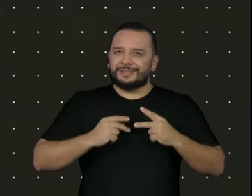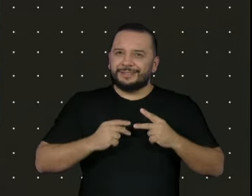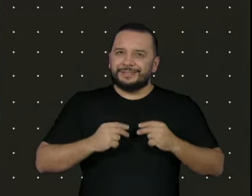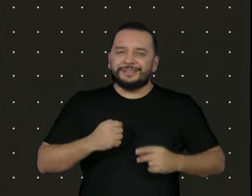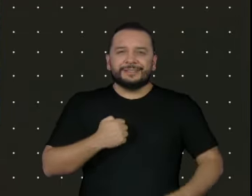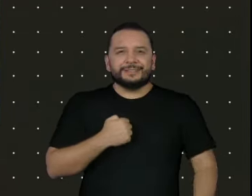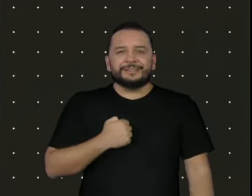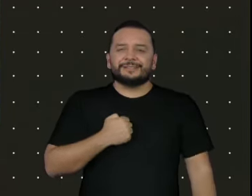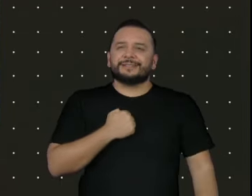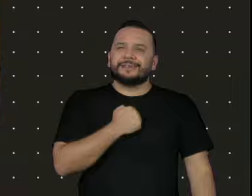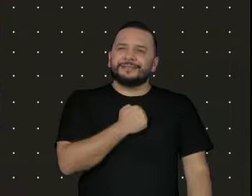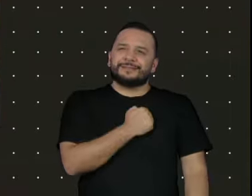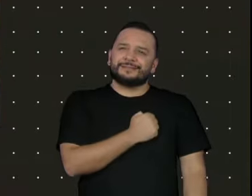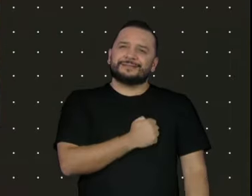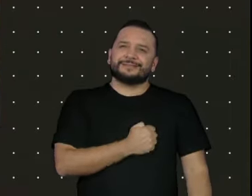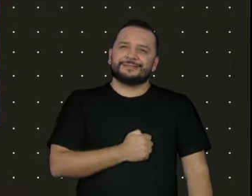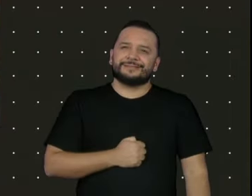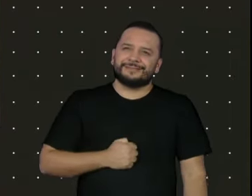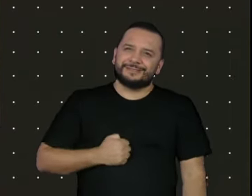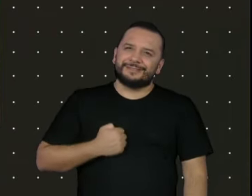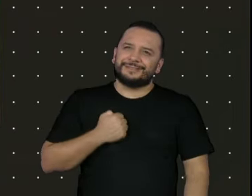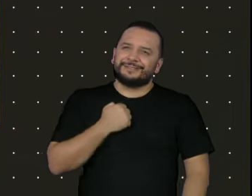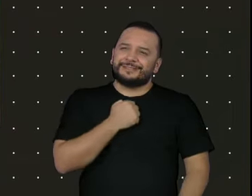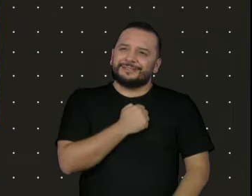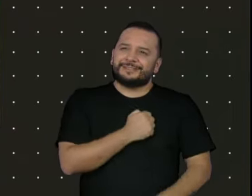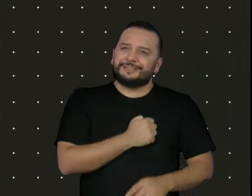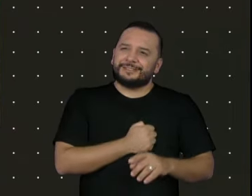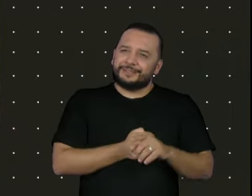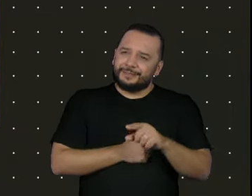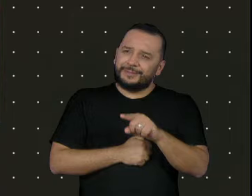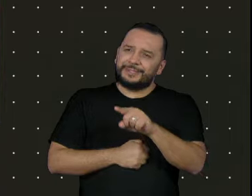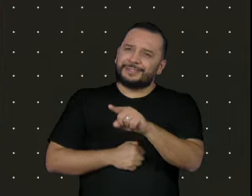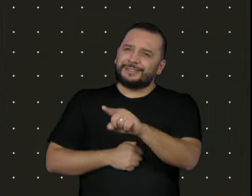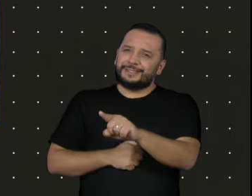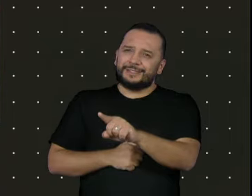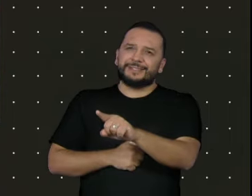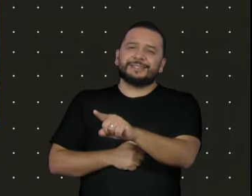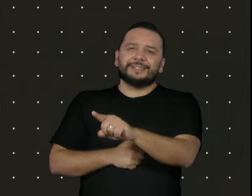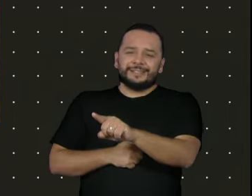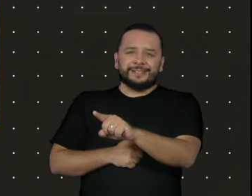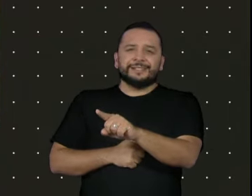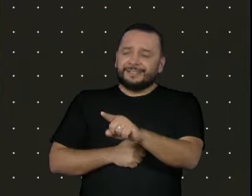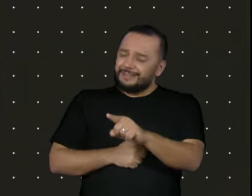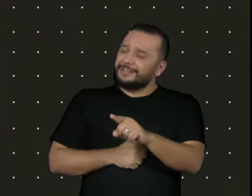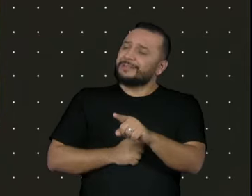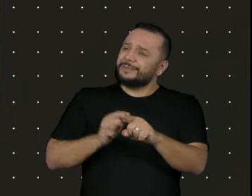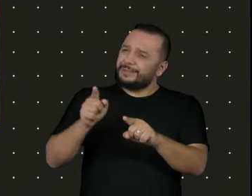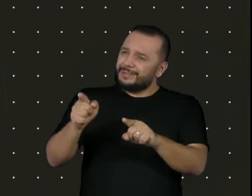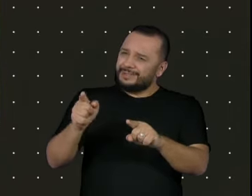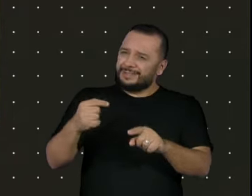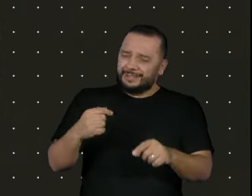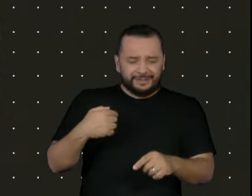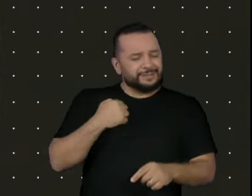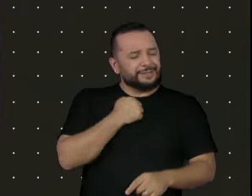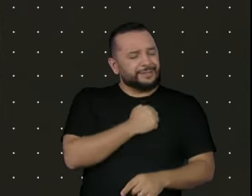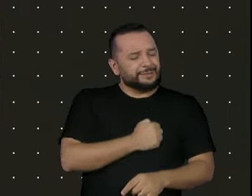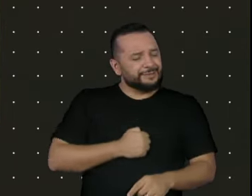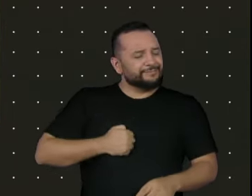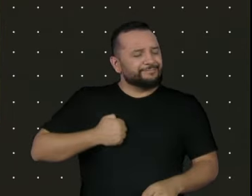É saudade de você, que não quis levar de mim, a saudade de